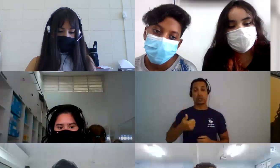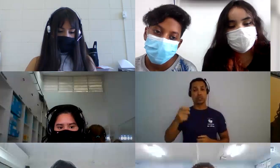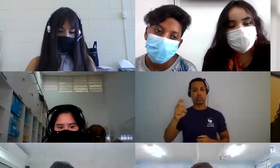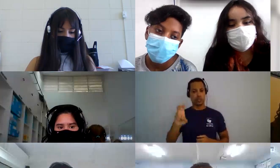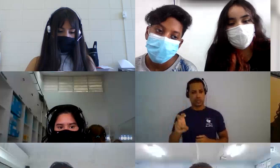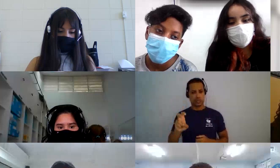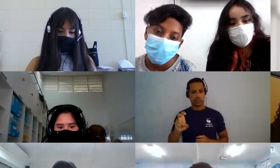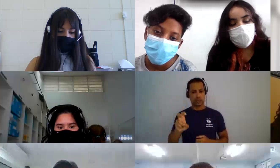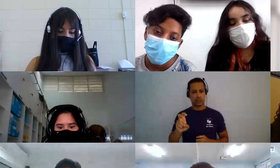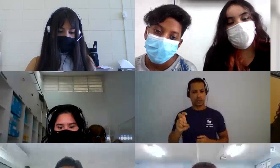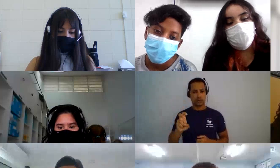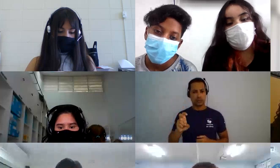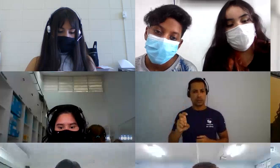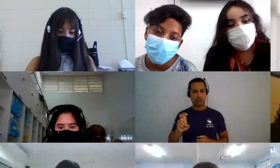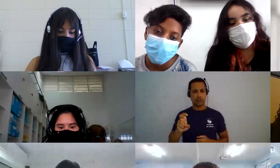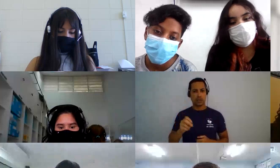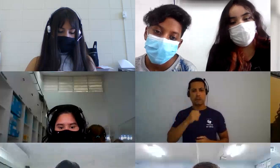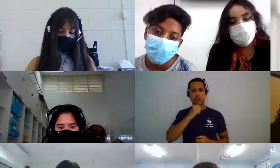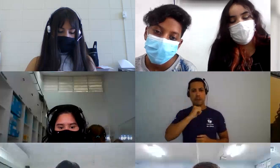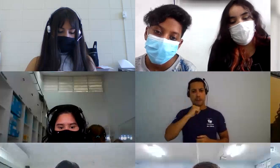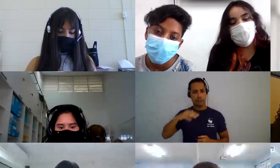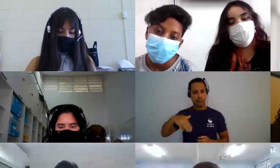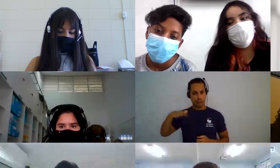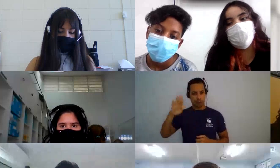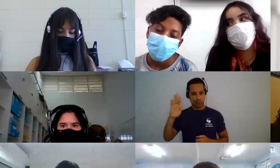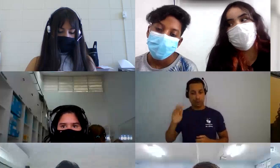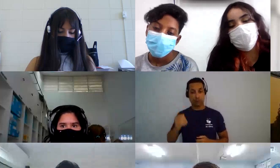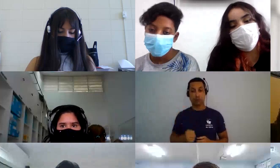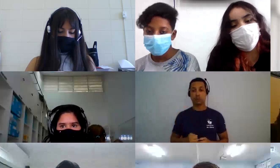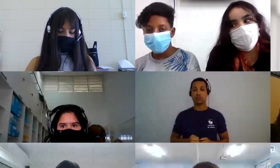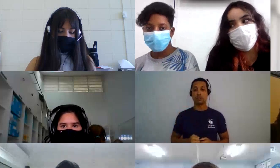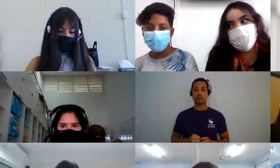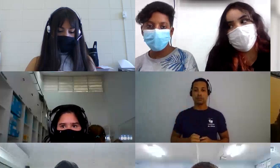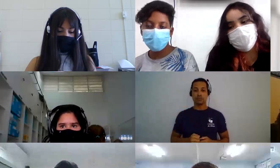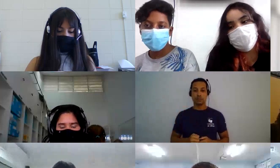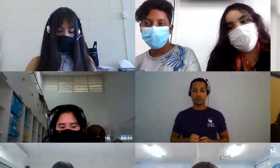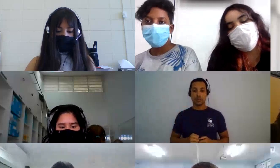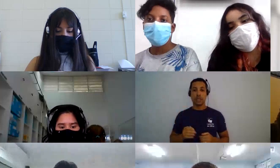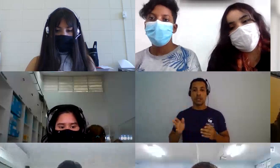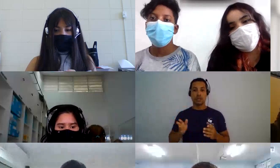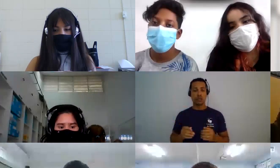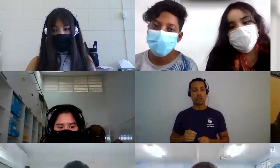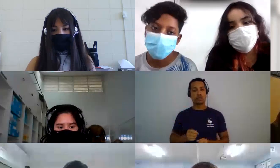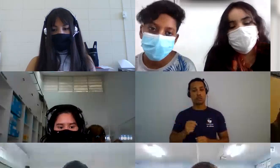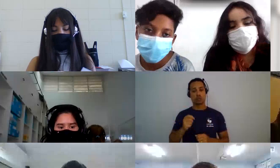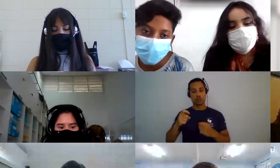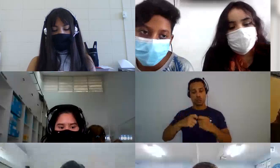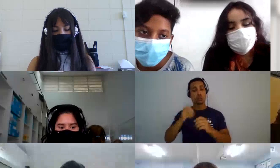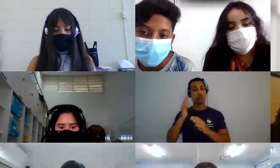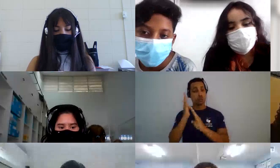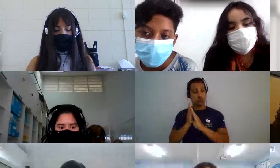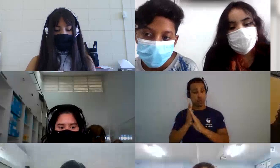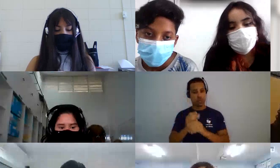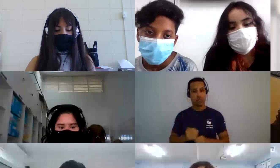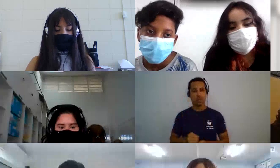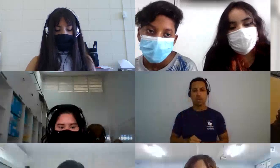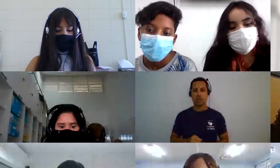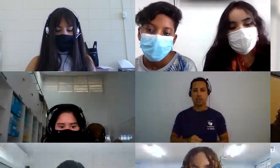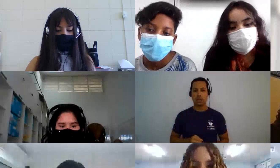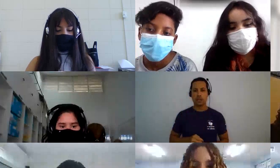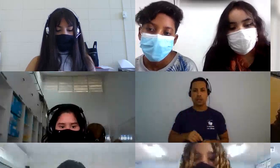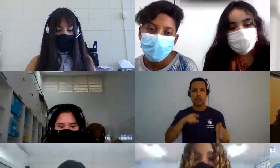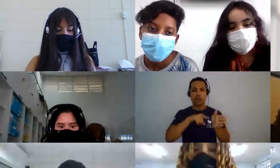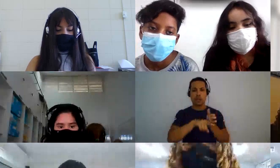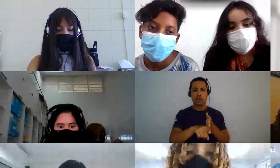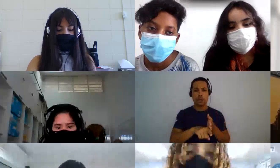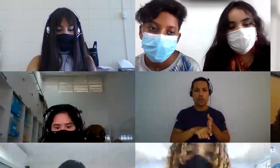velho que vocês, 15 para 16, e chegou no momento da consulta, eu virei para ele e perguntei assim, ô cidadão,